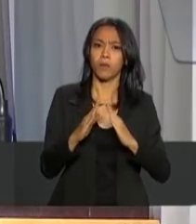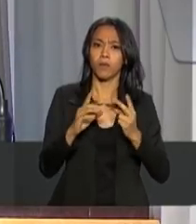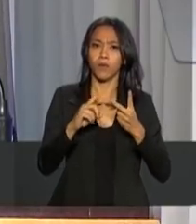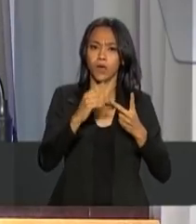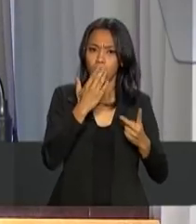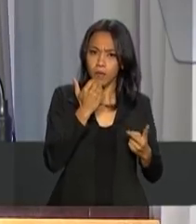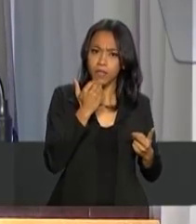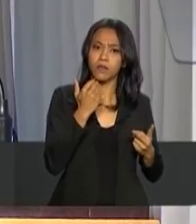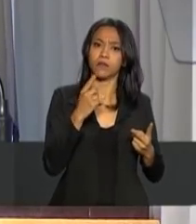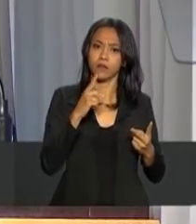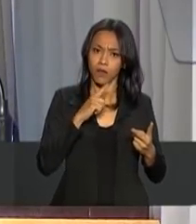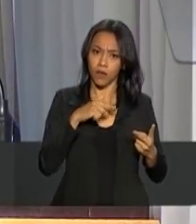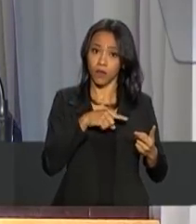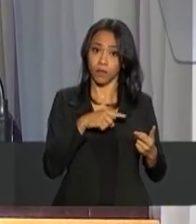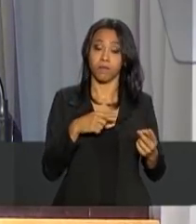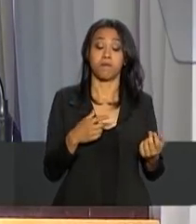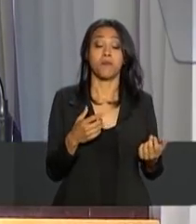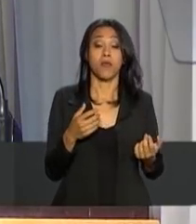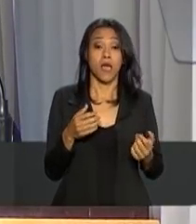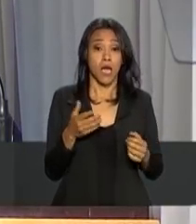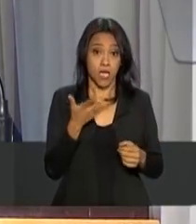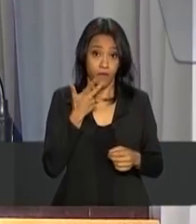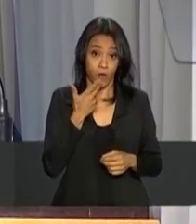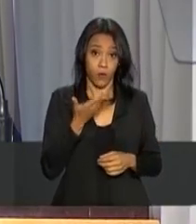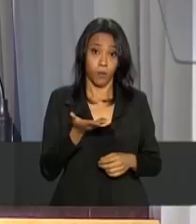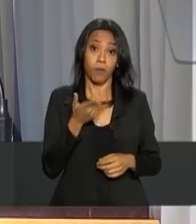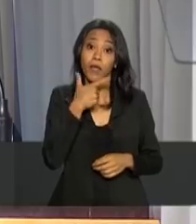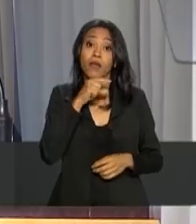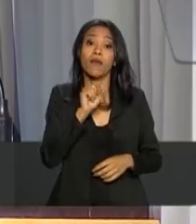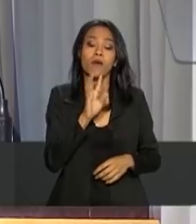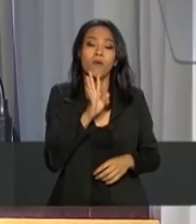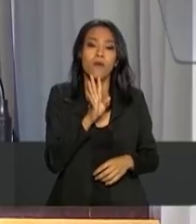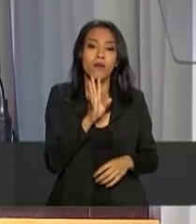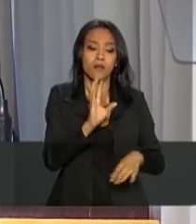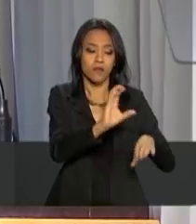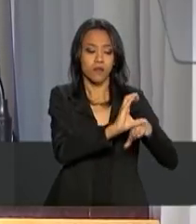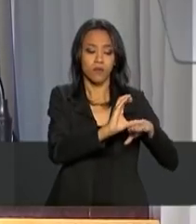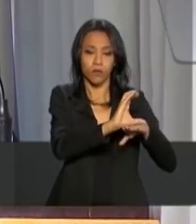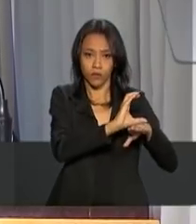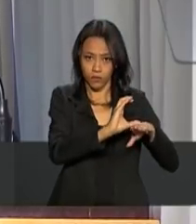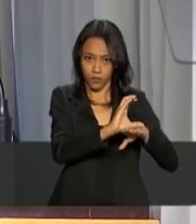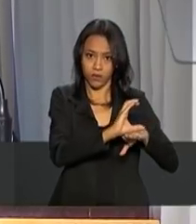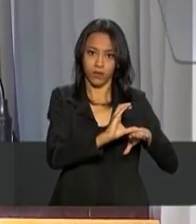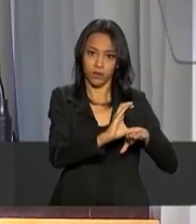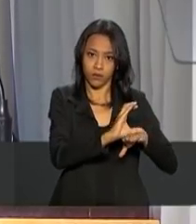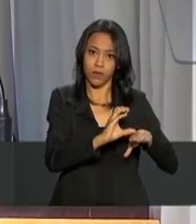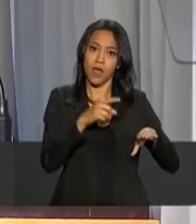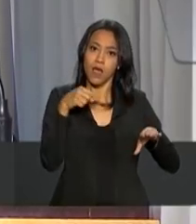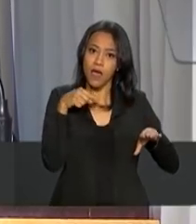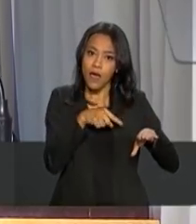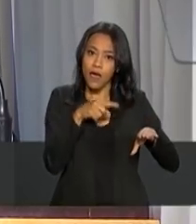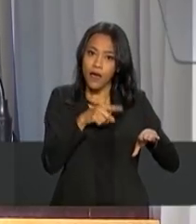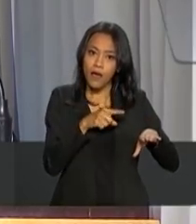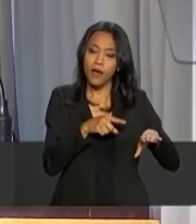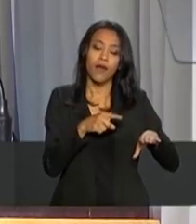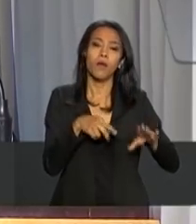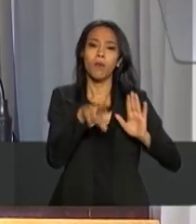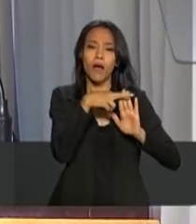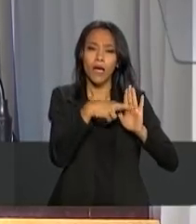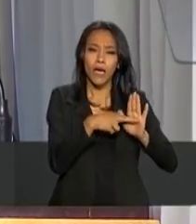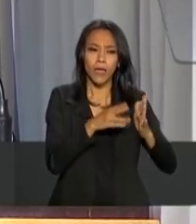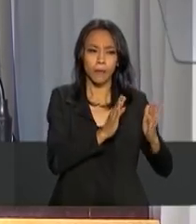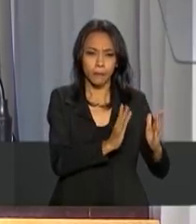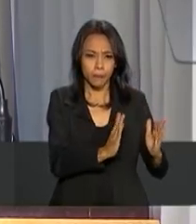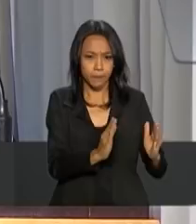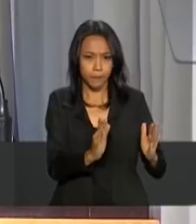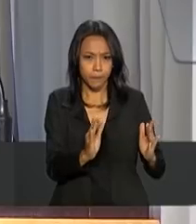olha, para quem conhece a Constituição, eu reconheço, esta é uma norma programática, mas como toda